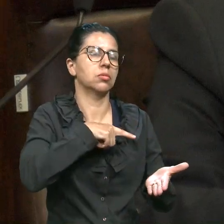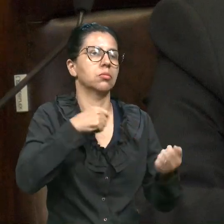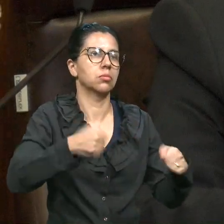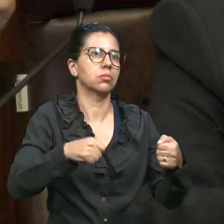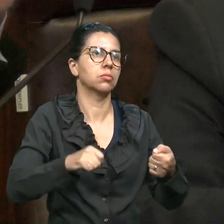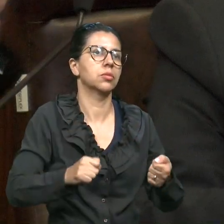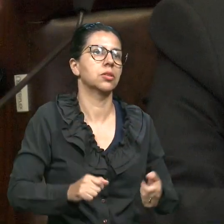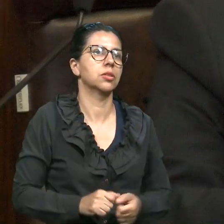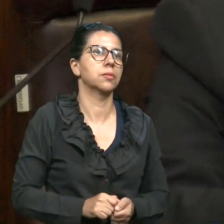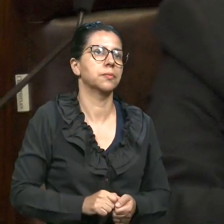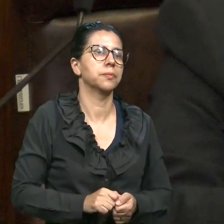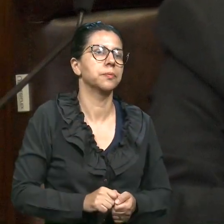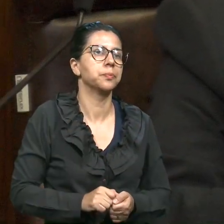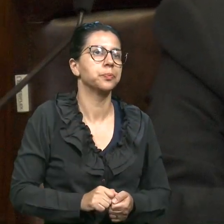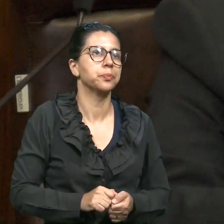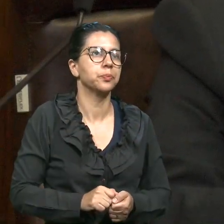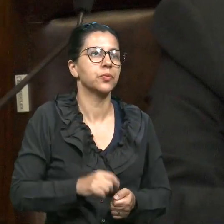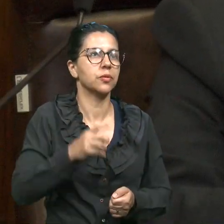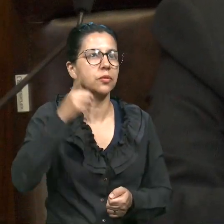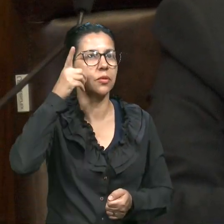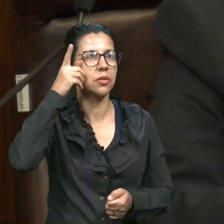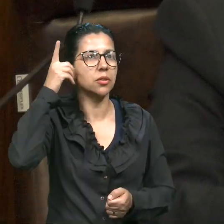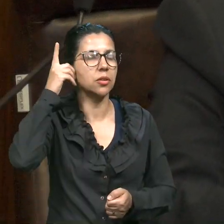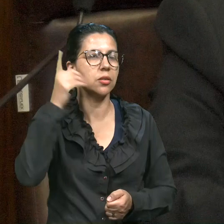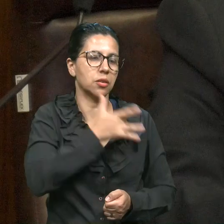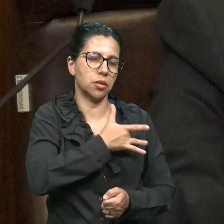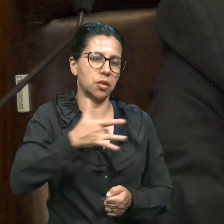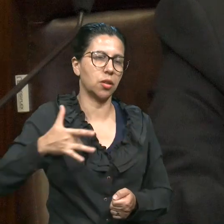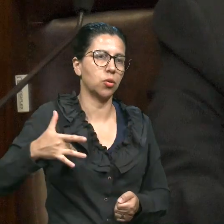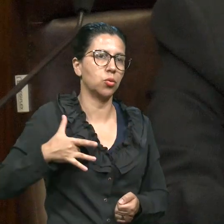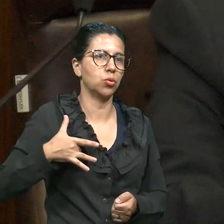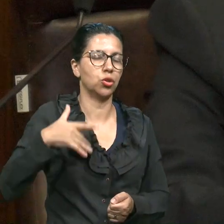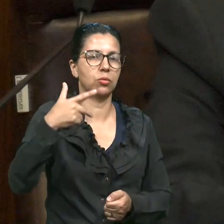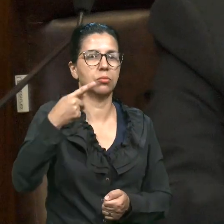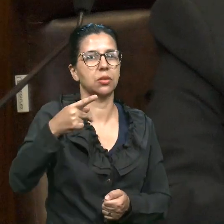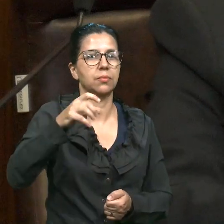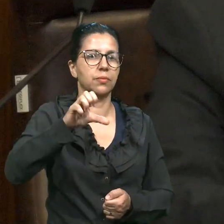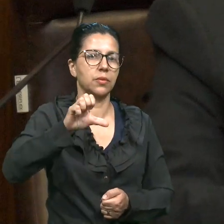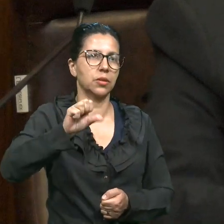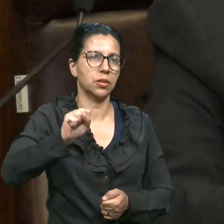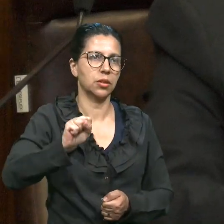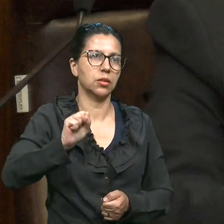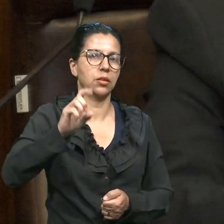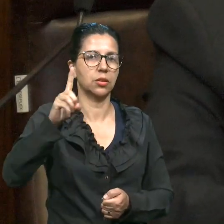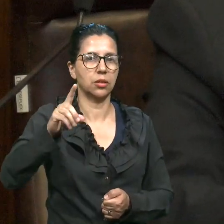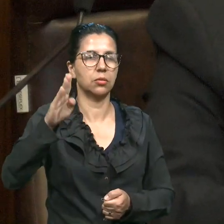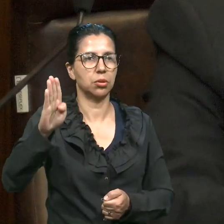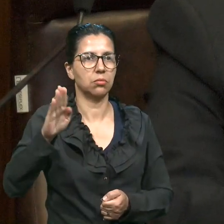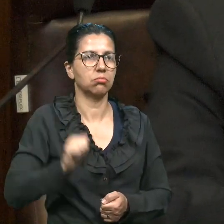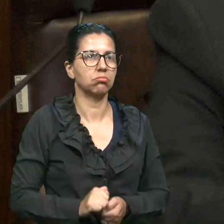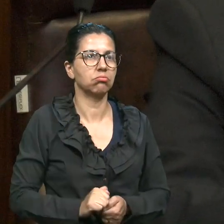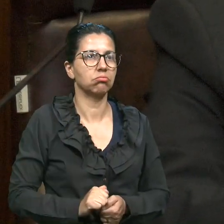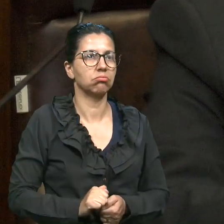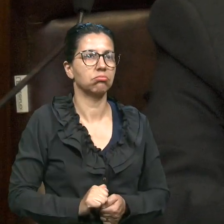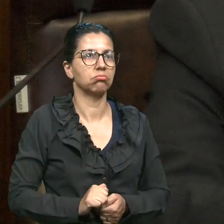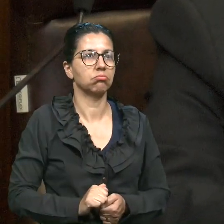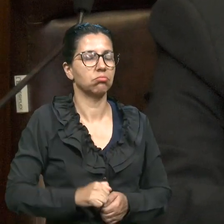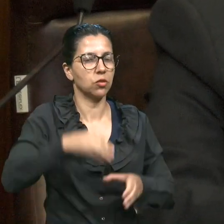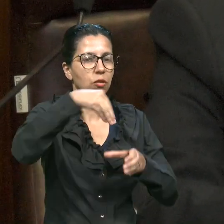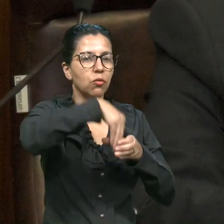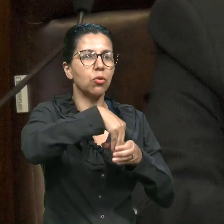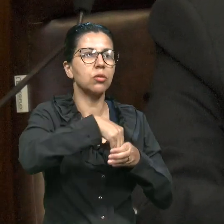Lourenço de Almeida Sene, Danilo da Saúde, vereador PSDB. Os vereadores que estiverem favoráveis ao